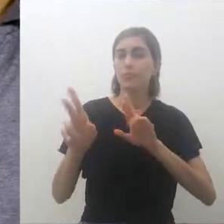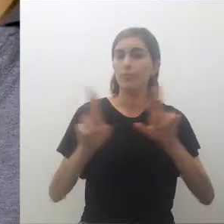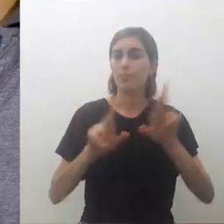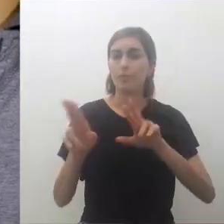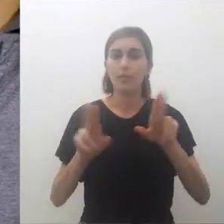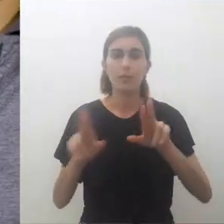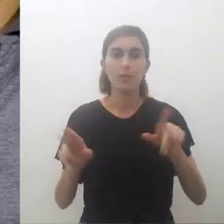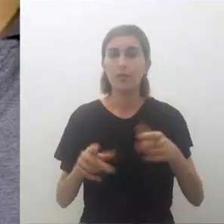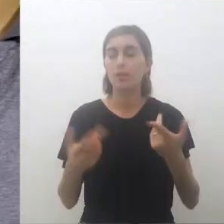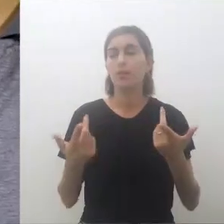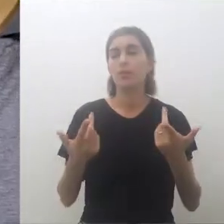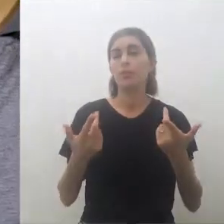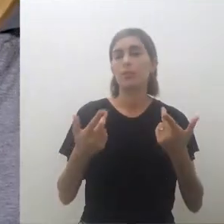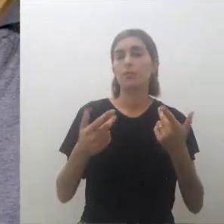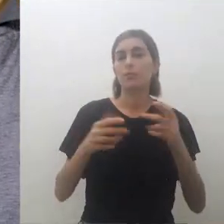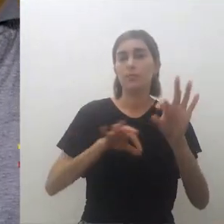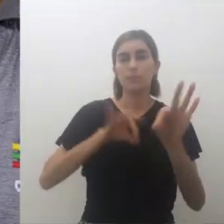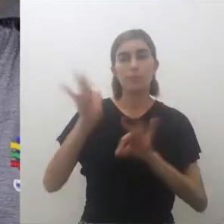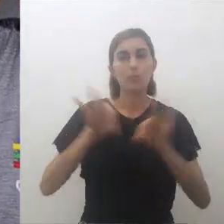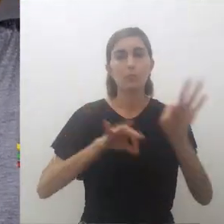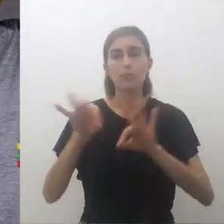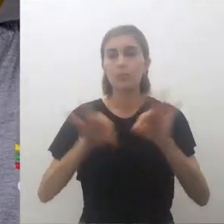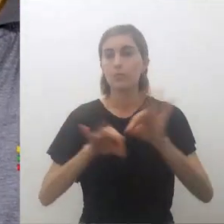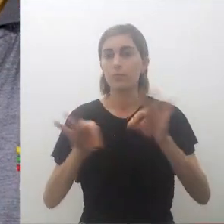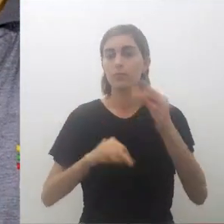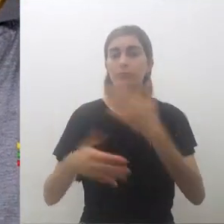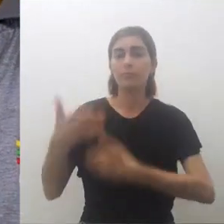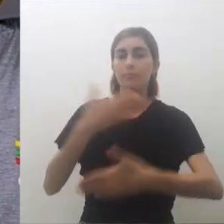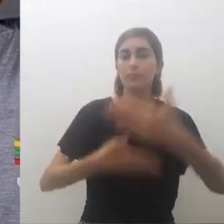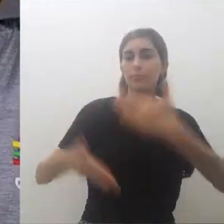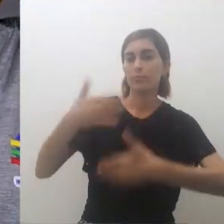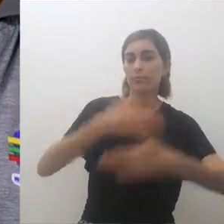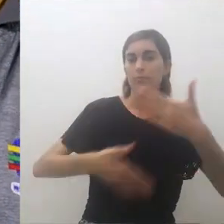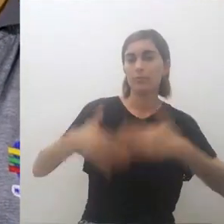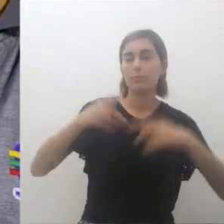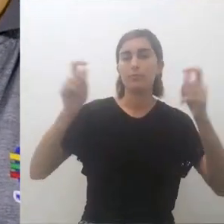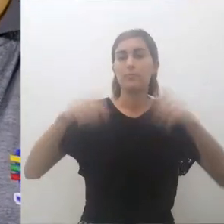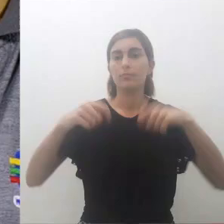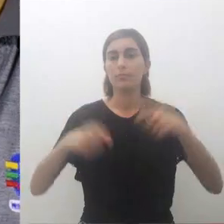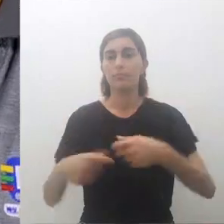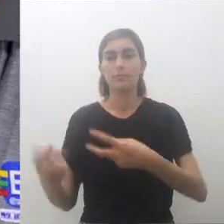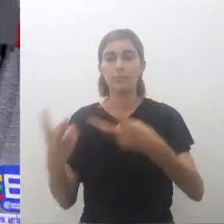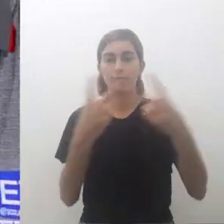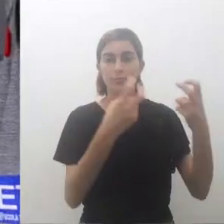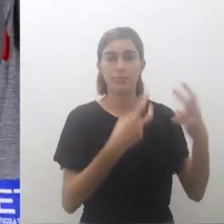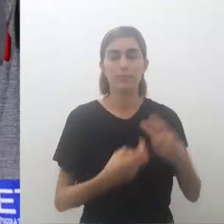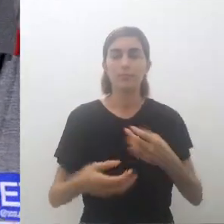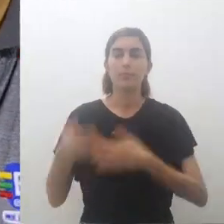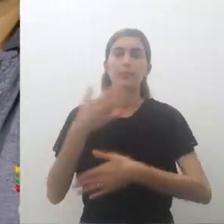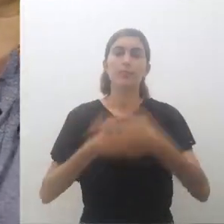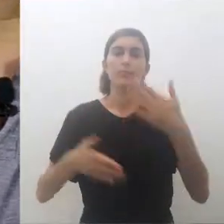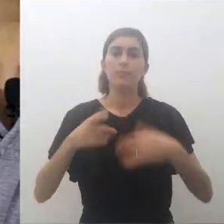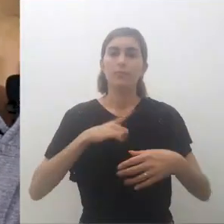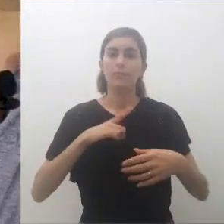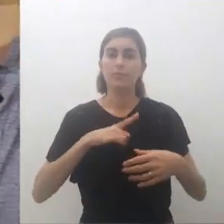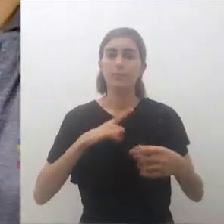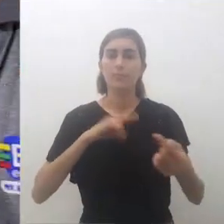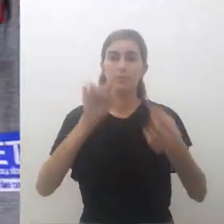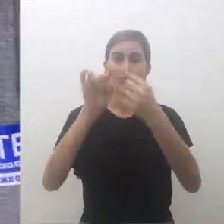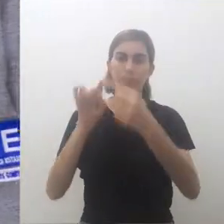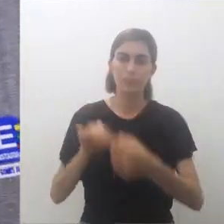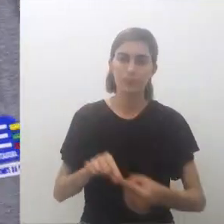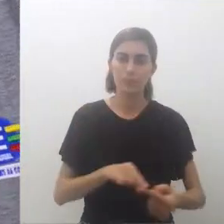diferentes arranjos entre os elementos e possa perceber que relação tem aquela linha com